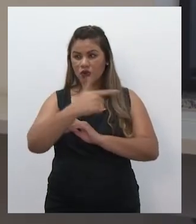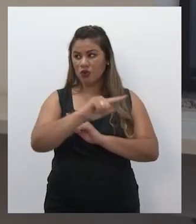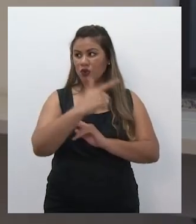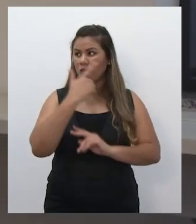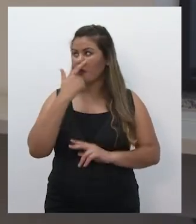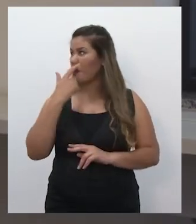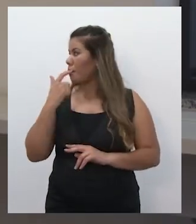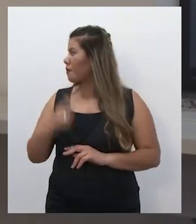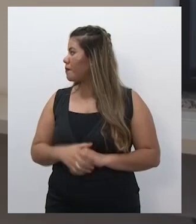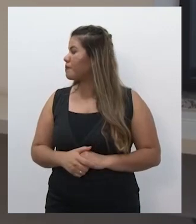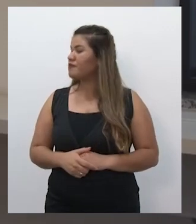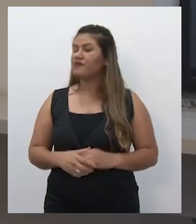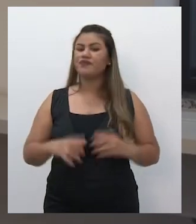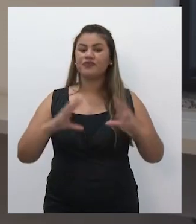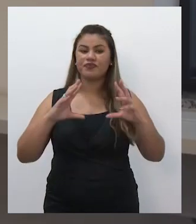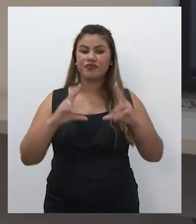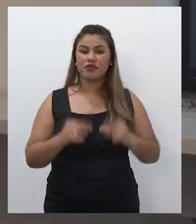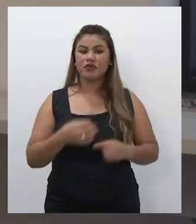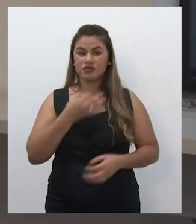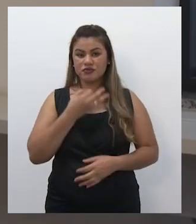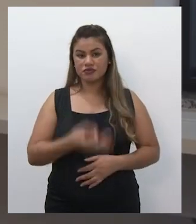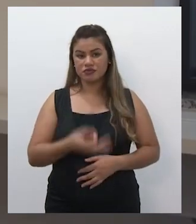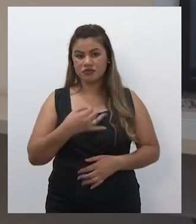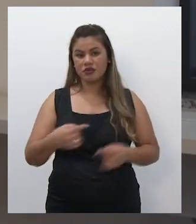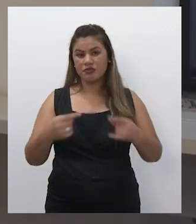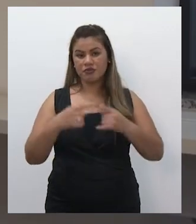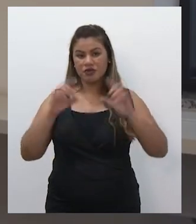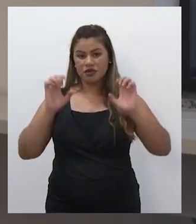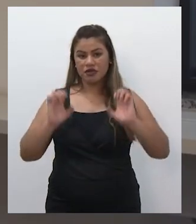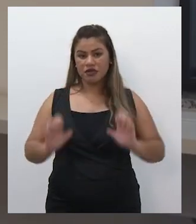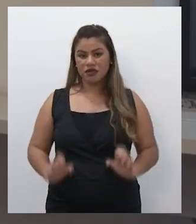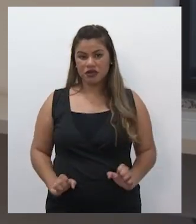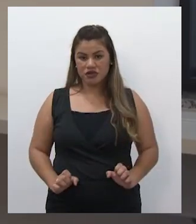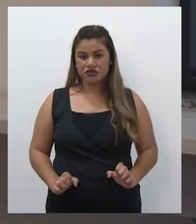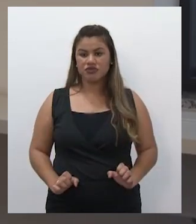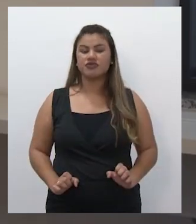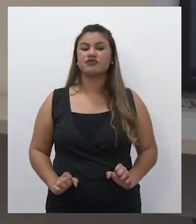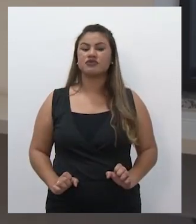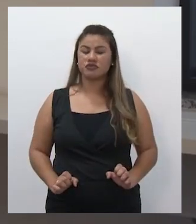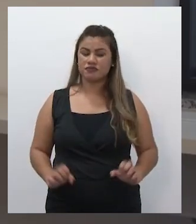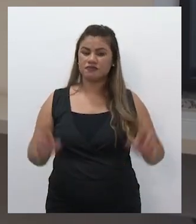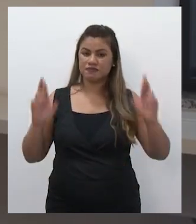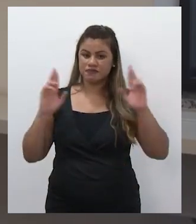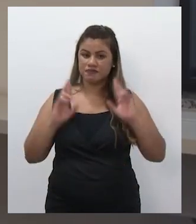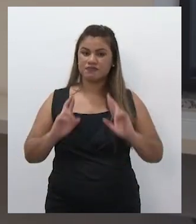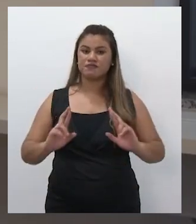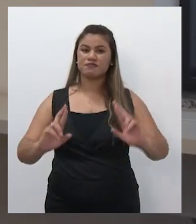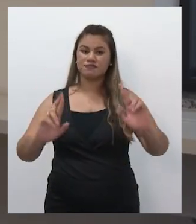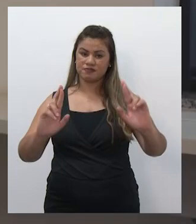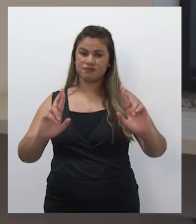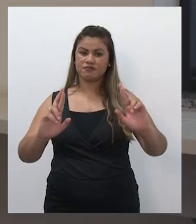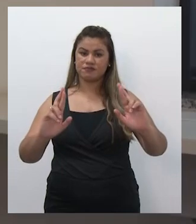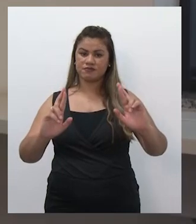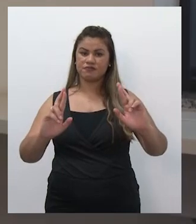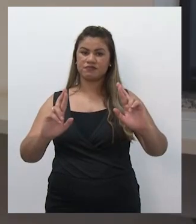preocupação de uma argumentação que seja ética, né? Que seja respeitosa, que